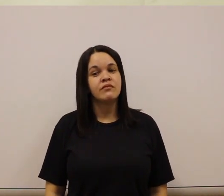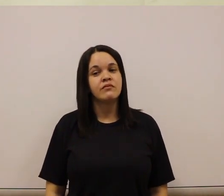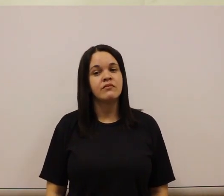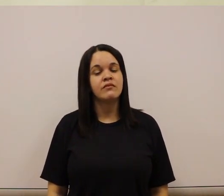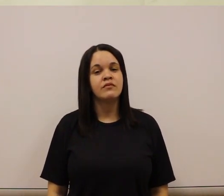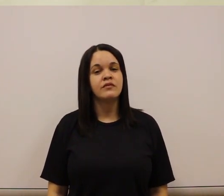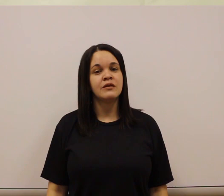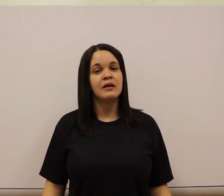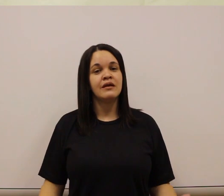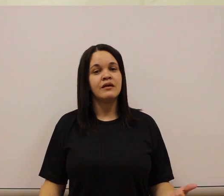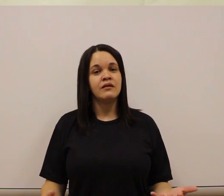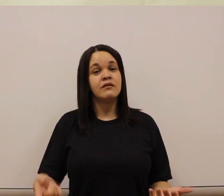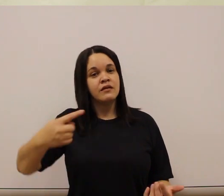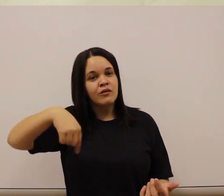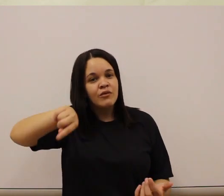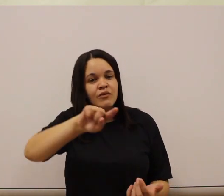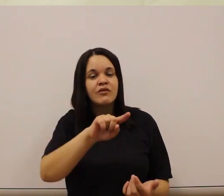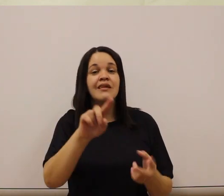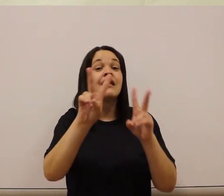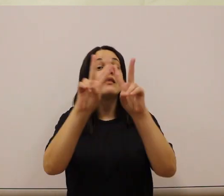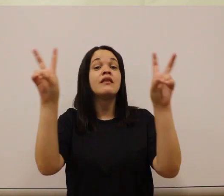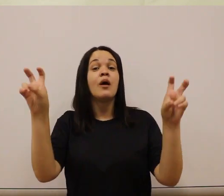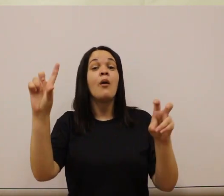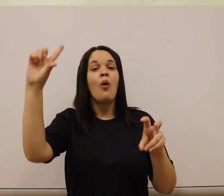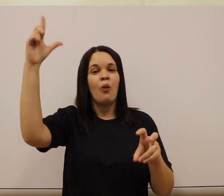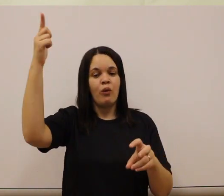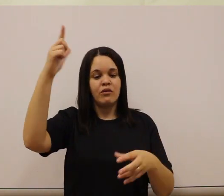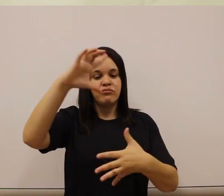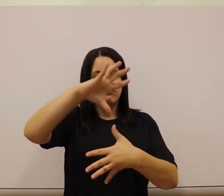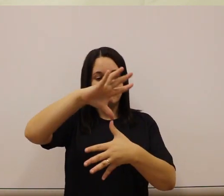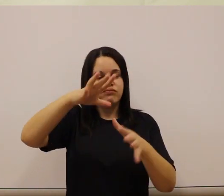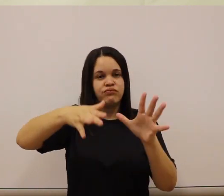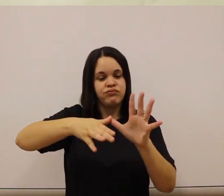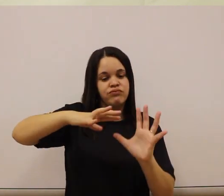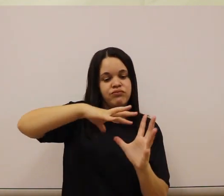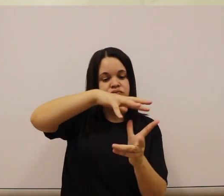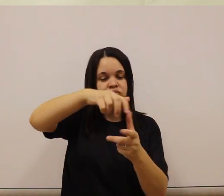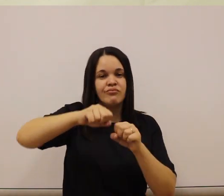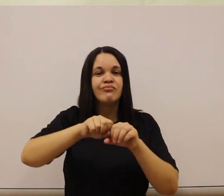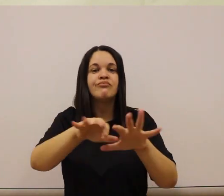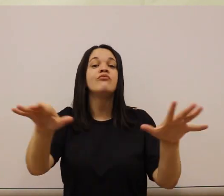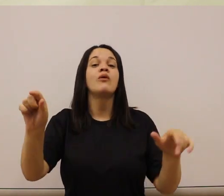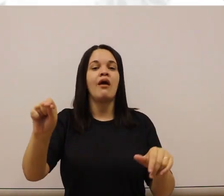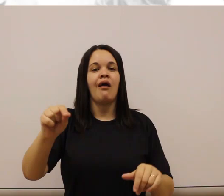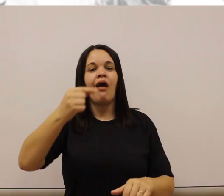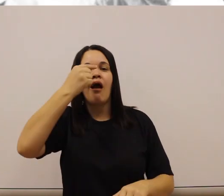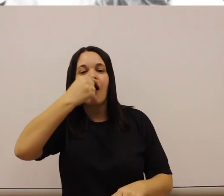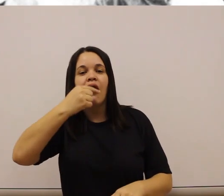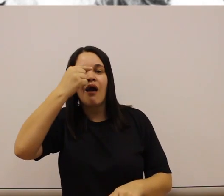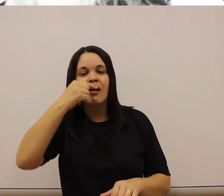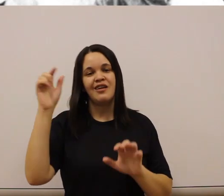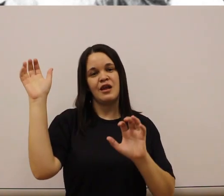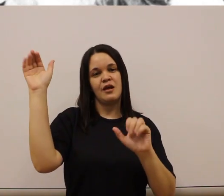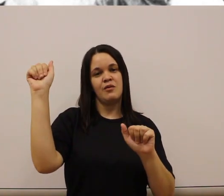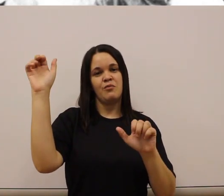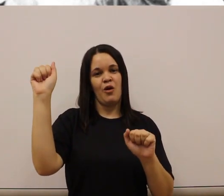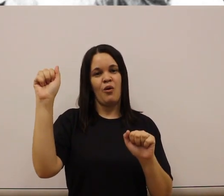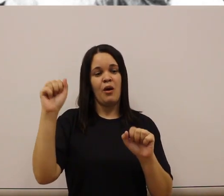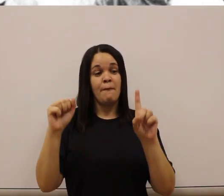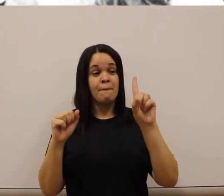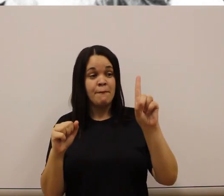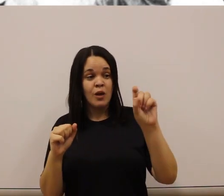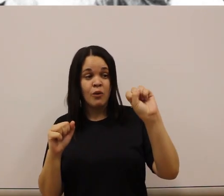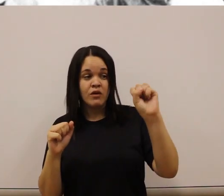Depois nós falamos sobre a outra pandemia, foi a gripe espanhola, que ela aconteceu entre